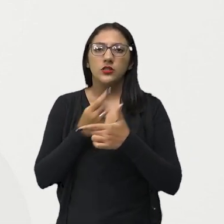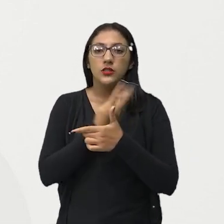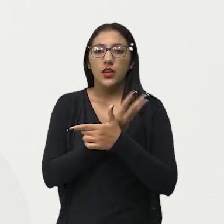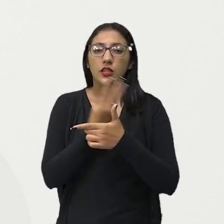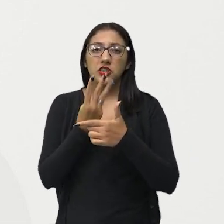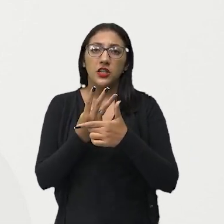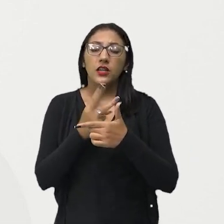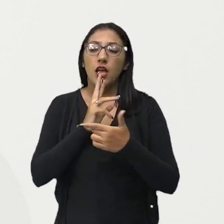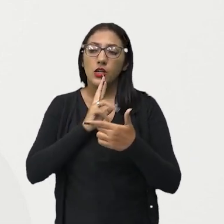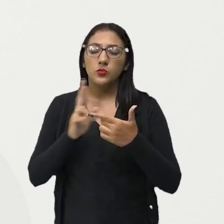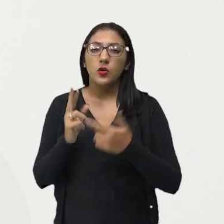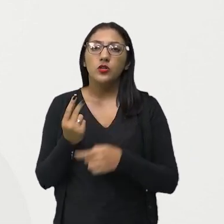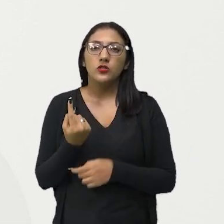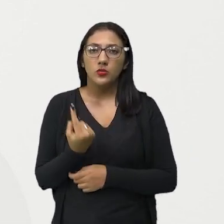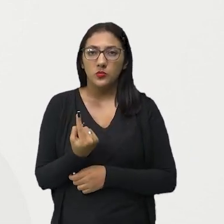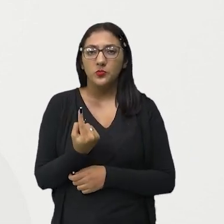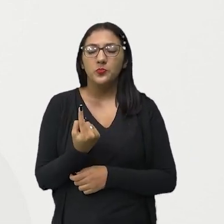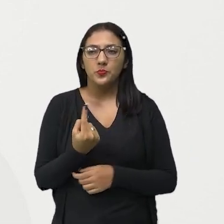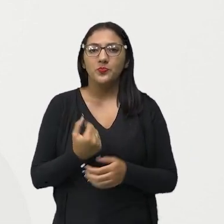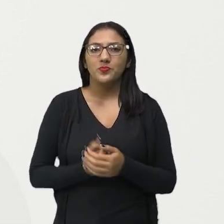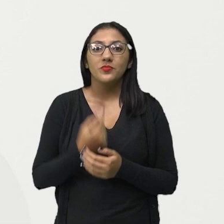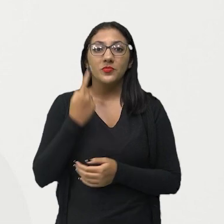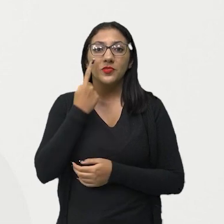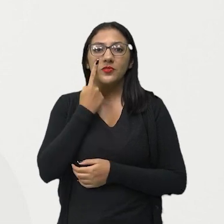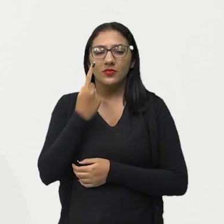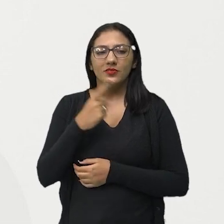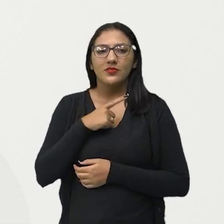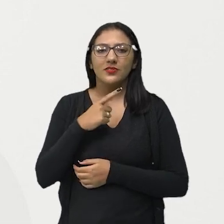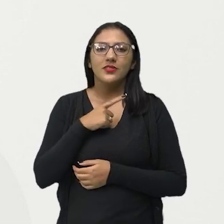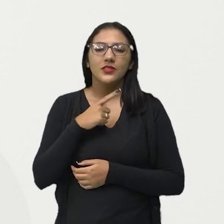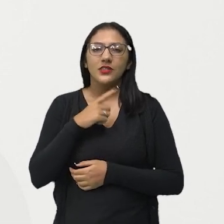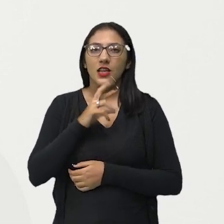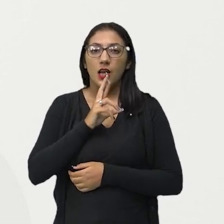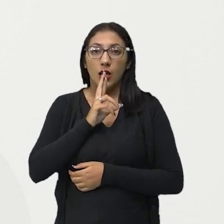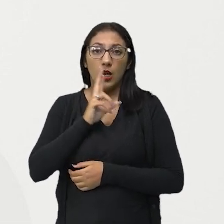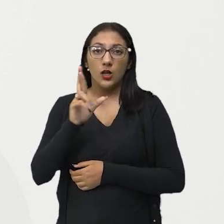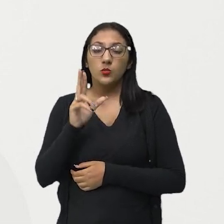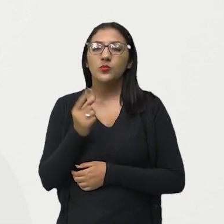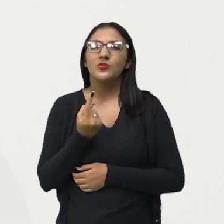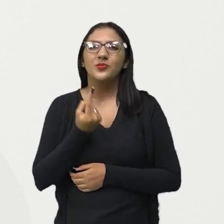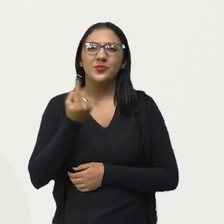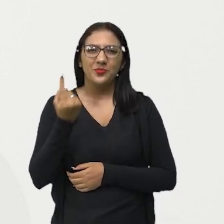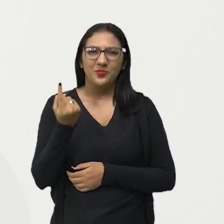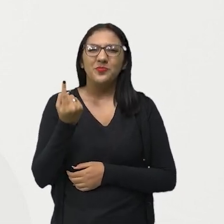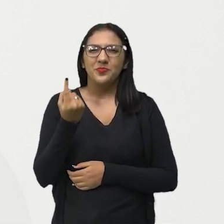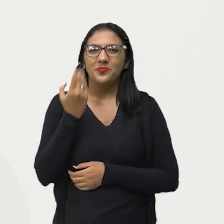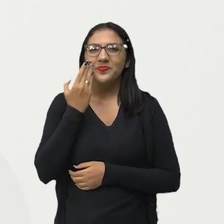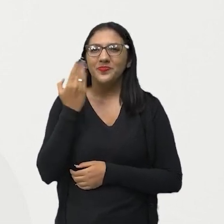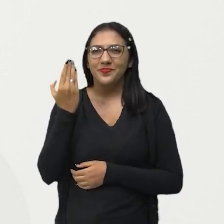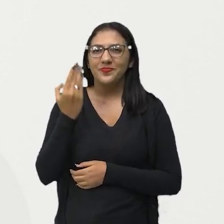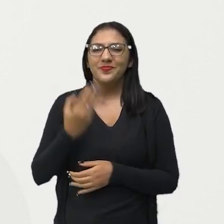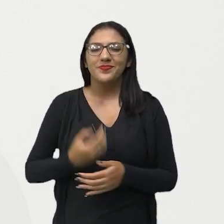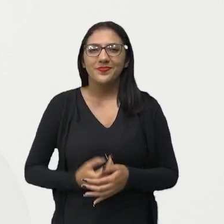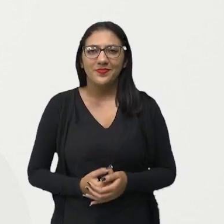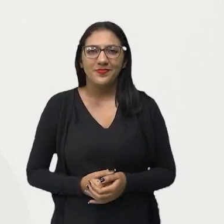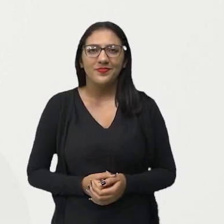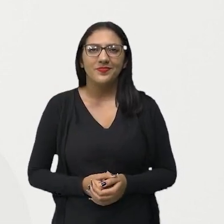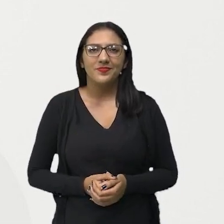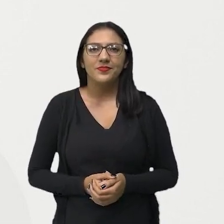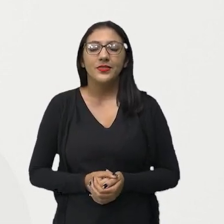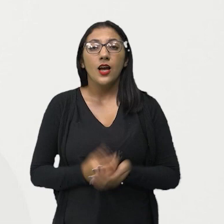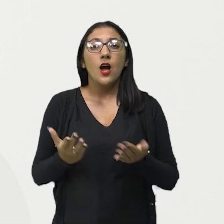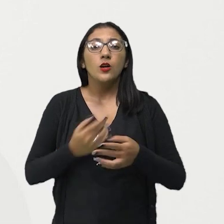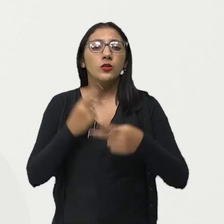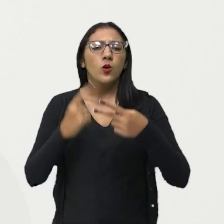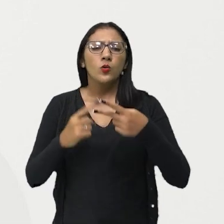igual a 1. Tá? Então essa soma aí de 2/3 com 1/3 resulta no final em 1. Bora